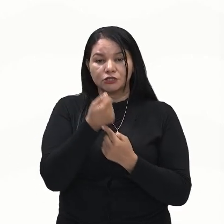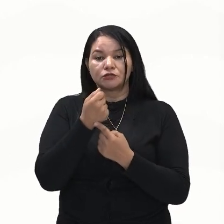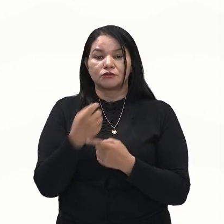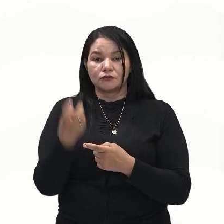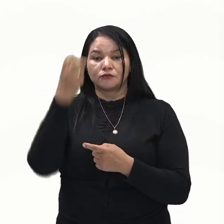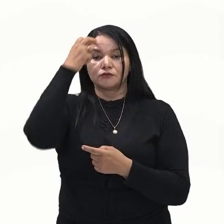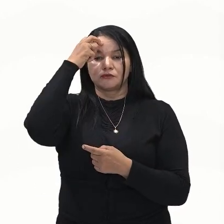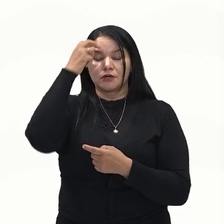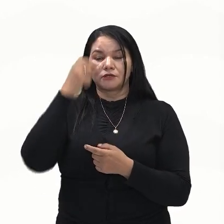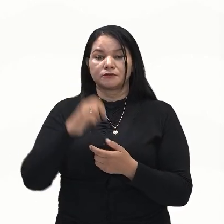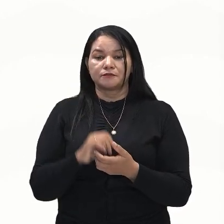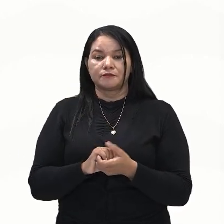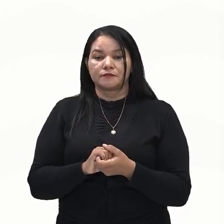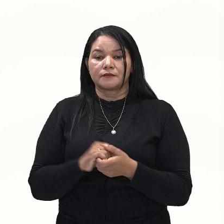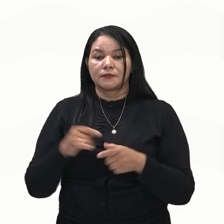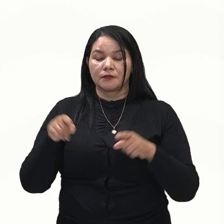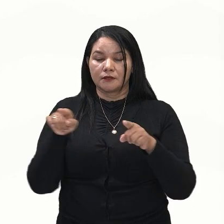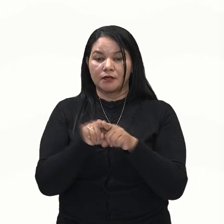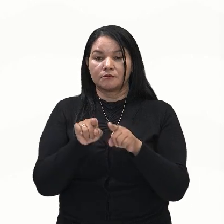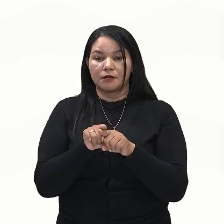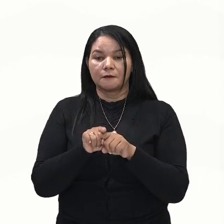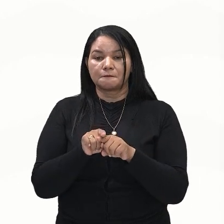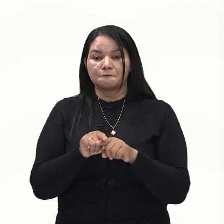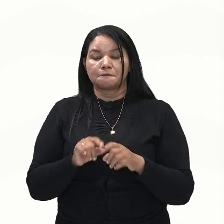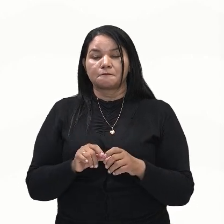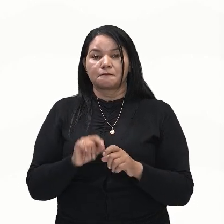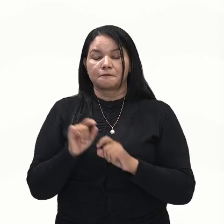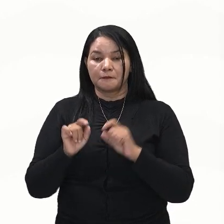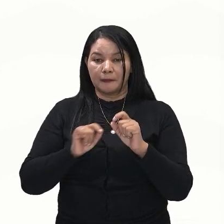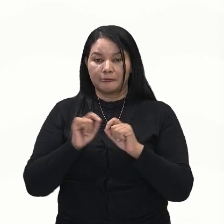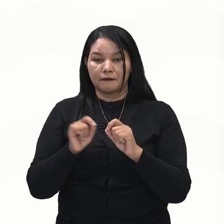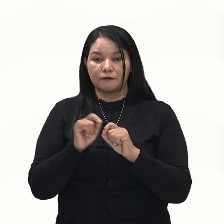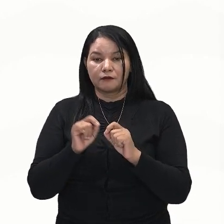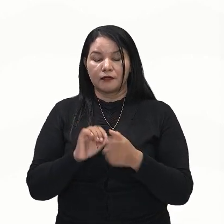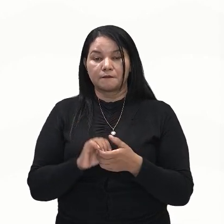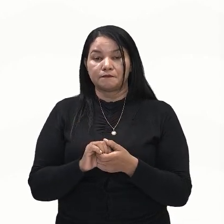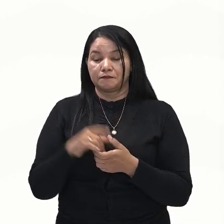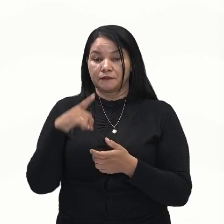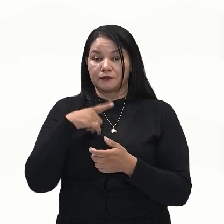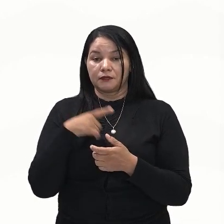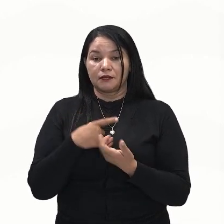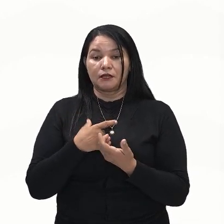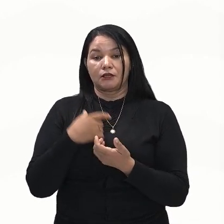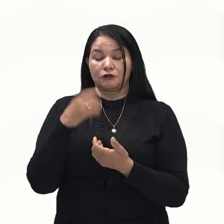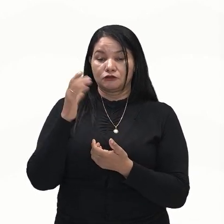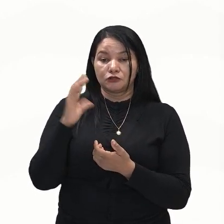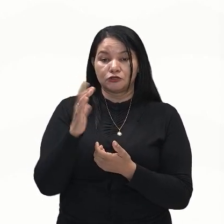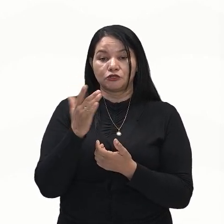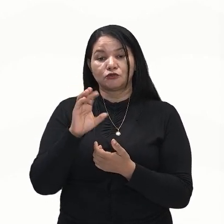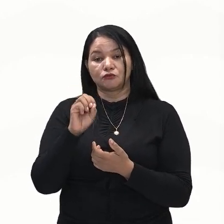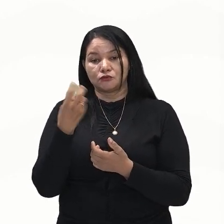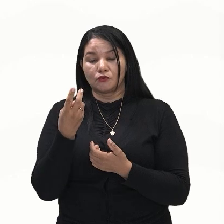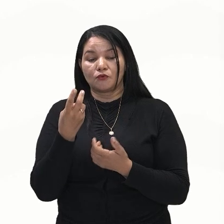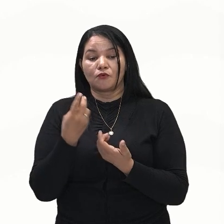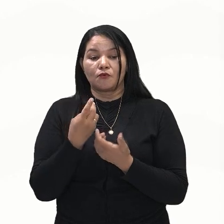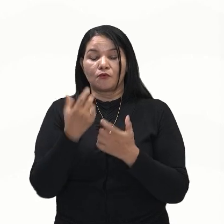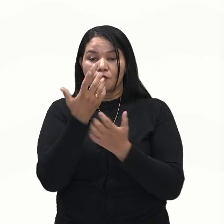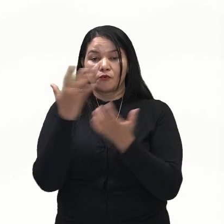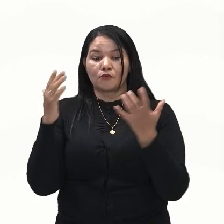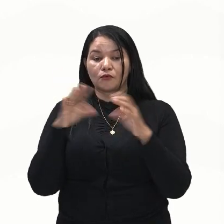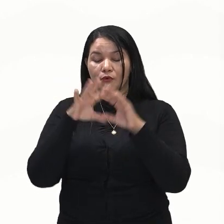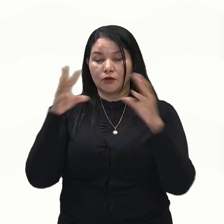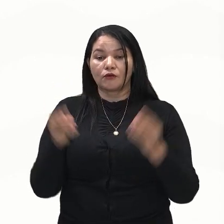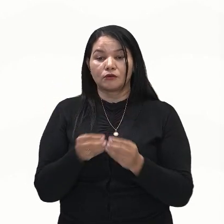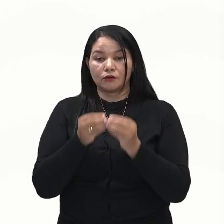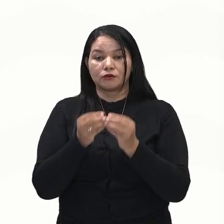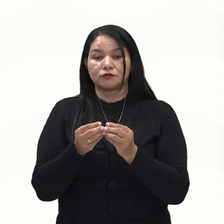artístico-culturais e, claro, também podendo ser ali algo científico, ecológico. Então,